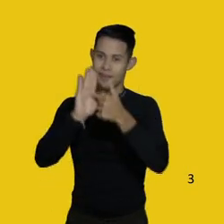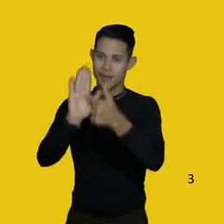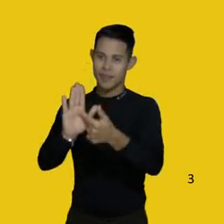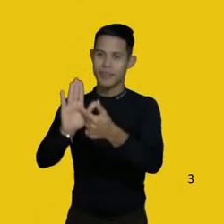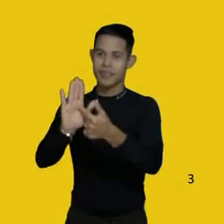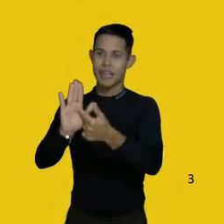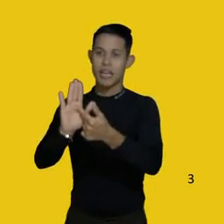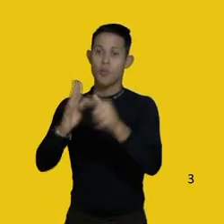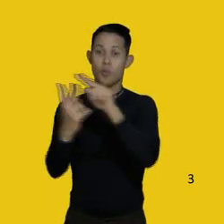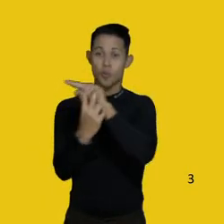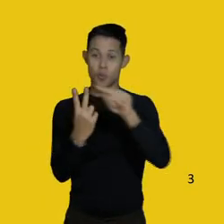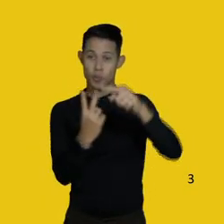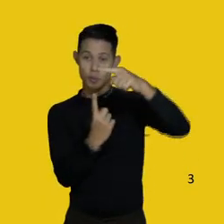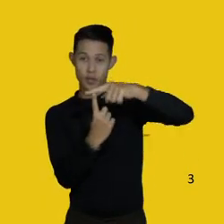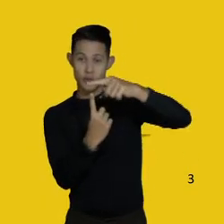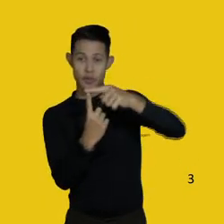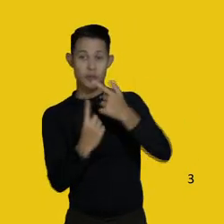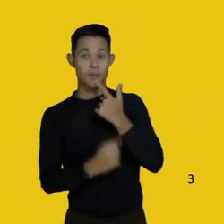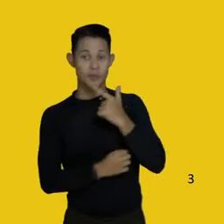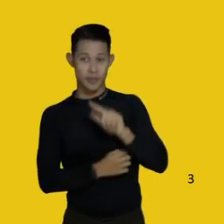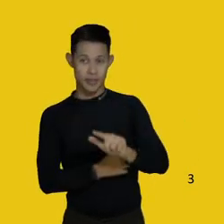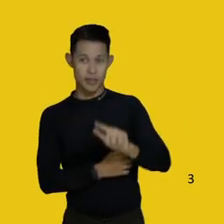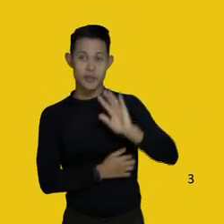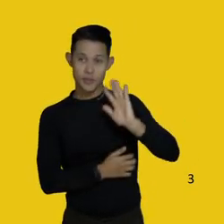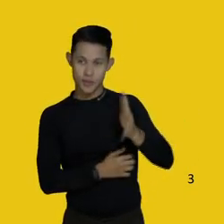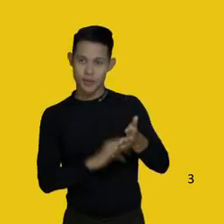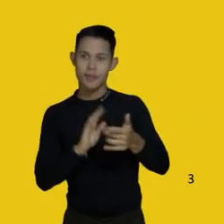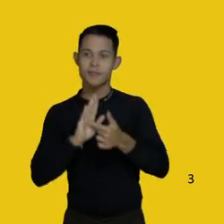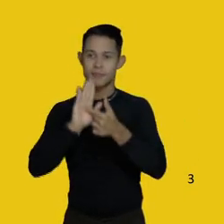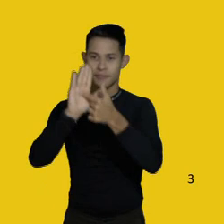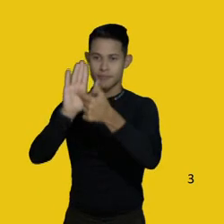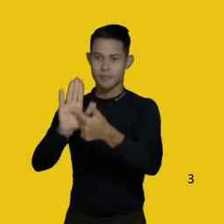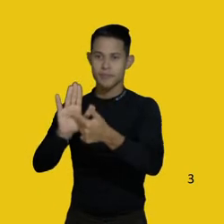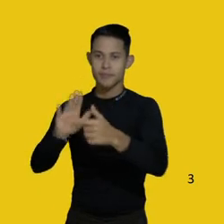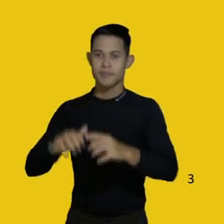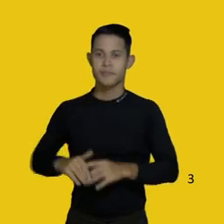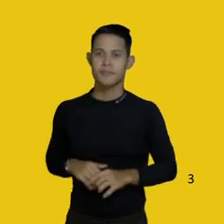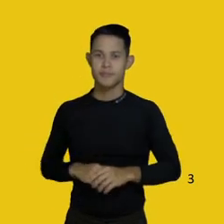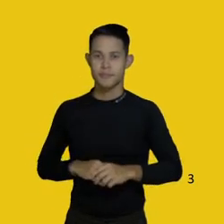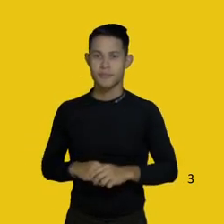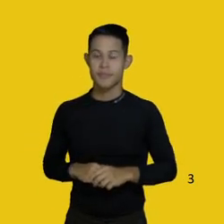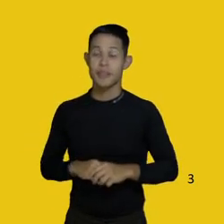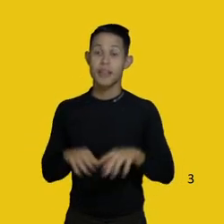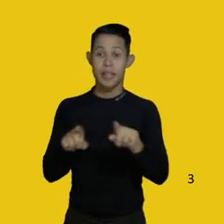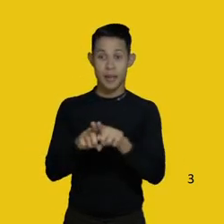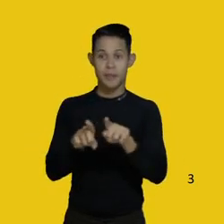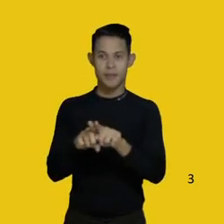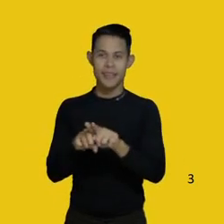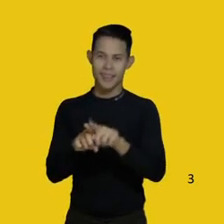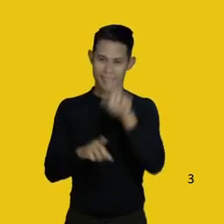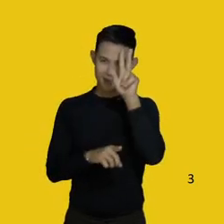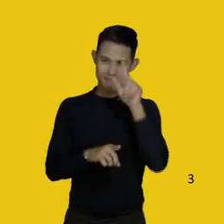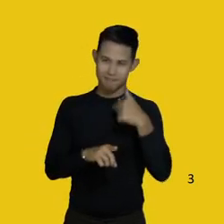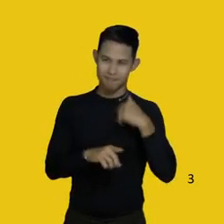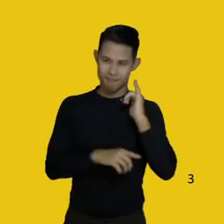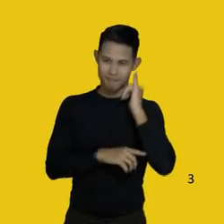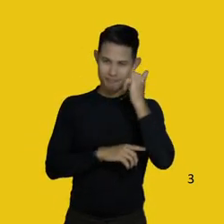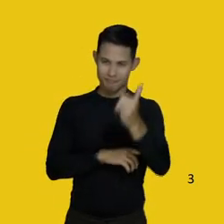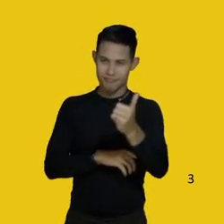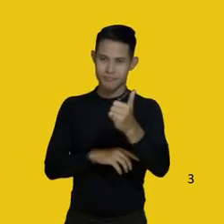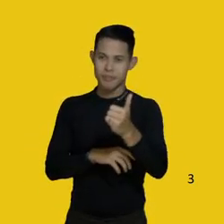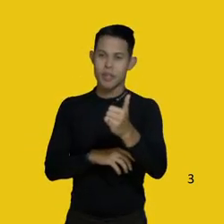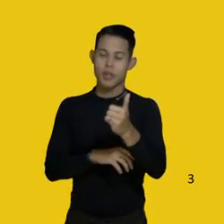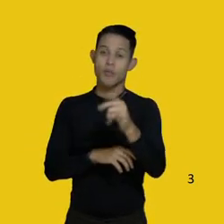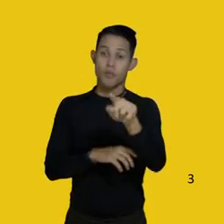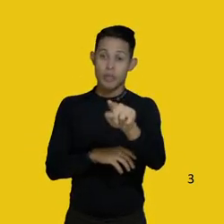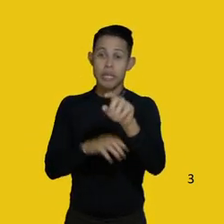e opacas né Eh e aquilo que a gente falou nó disse assim você ensina por exemplo todas as